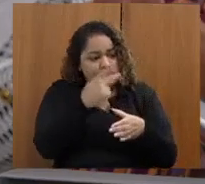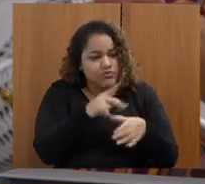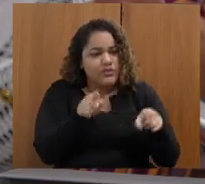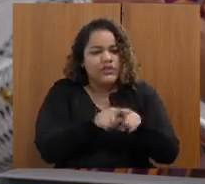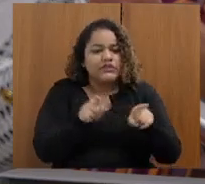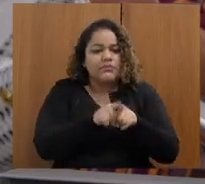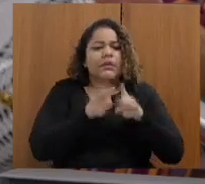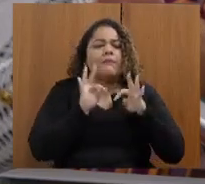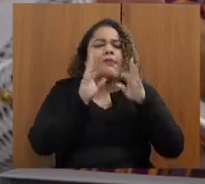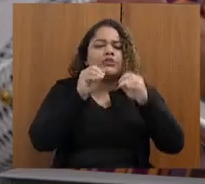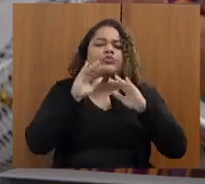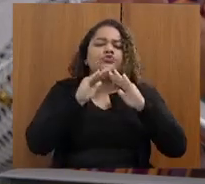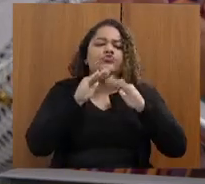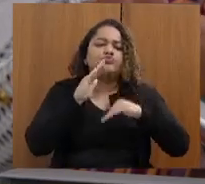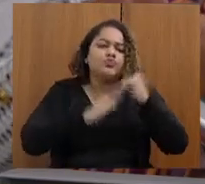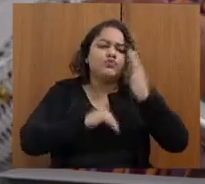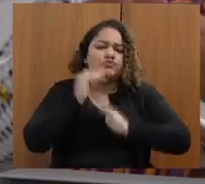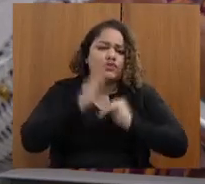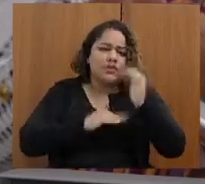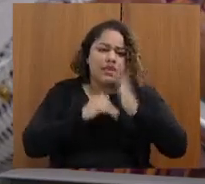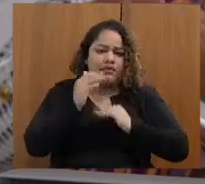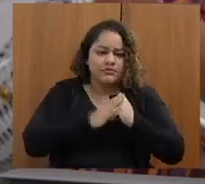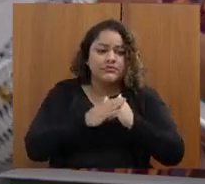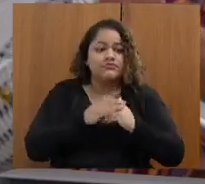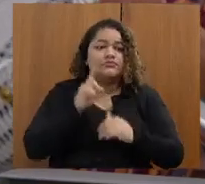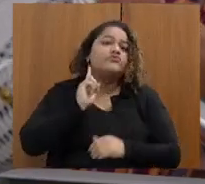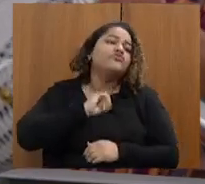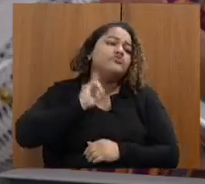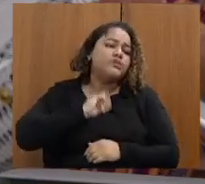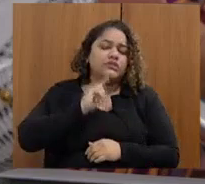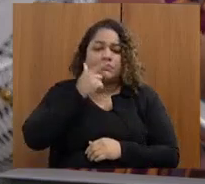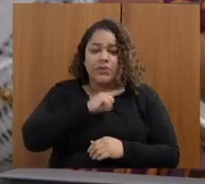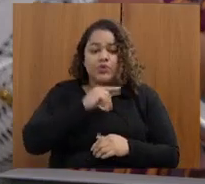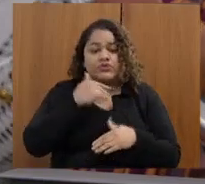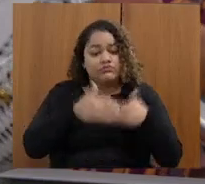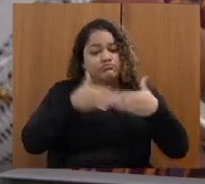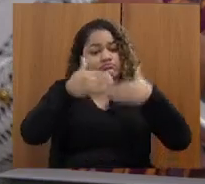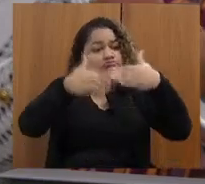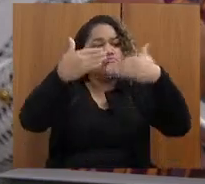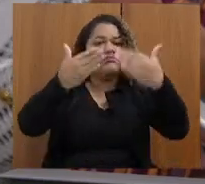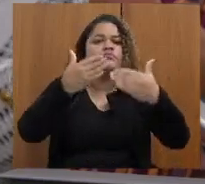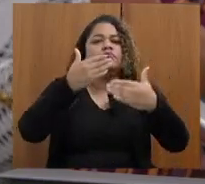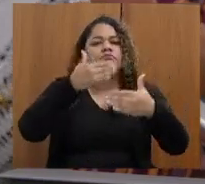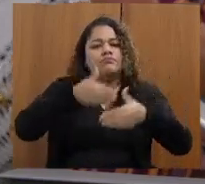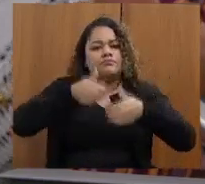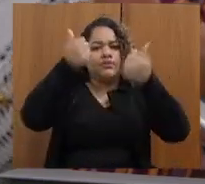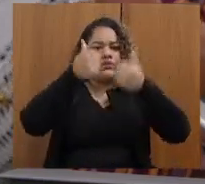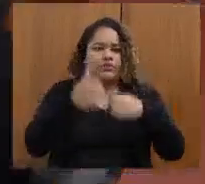pra gente continuarmos avançando e aprimorando cada vez mais a qualidade Ensina em Minas Gerais Muito obrigado